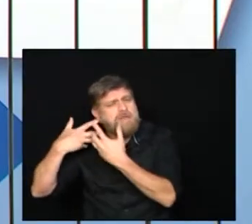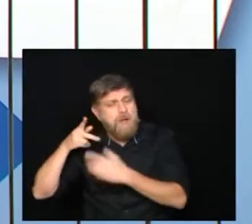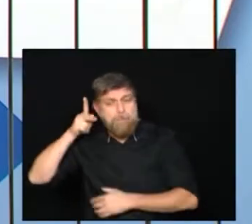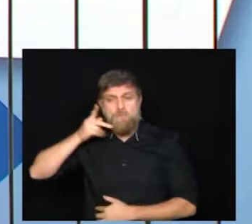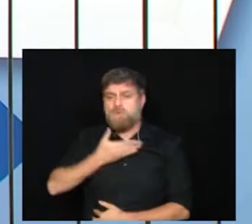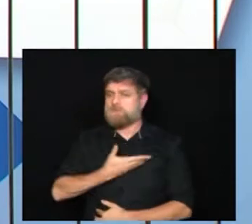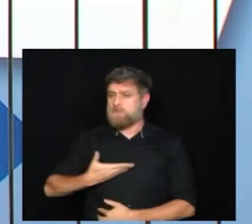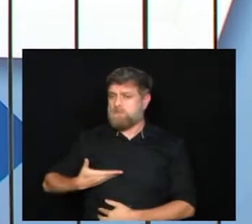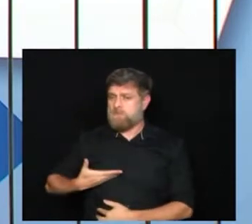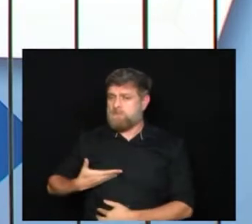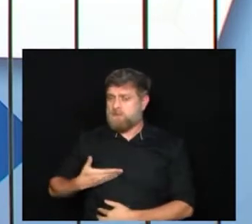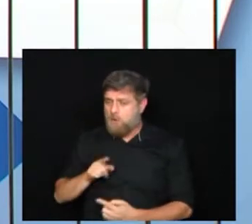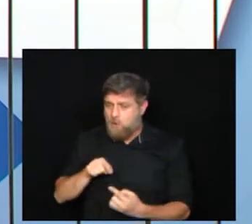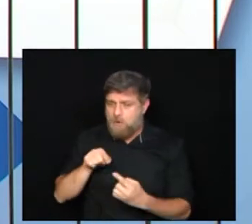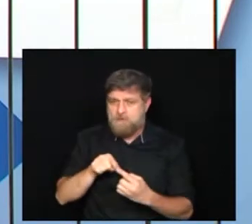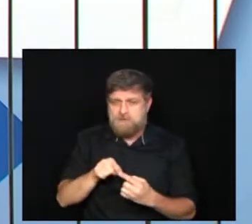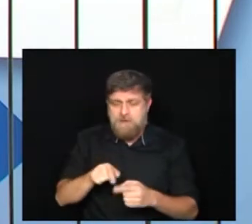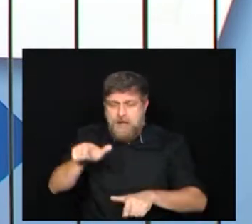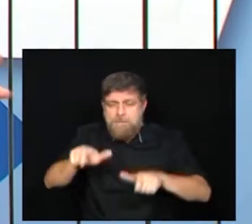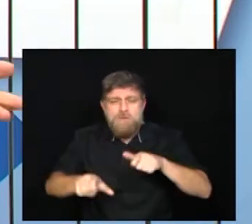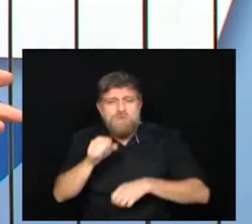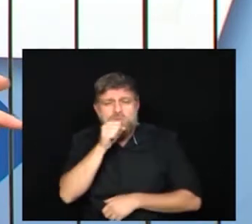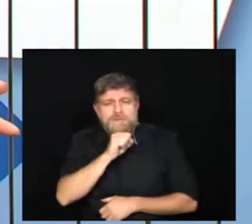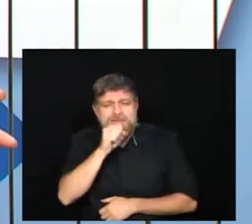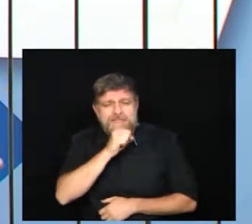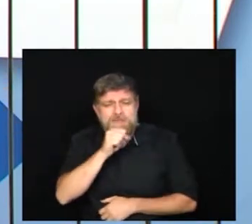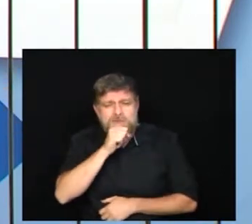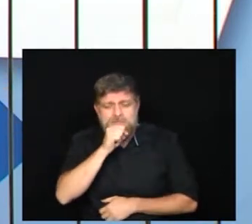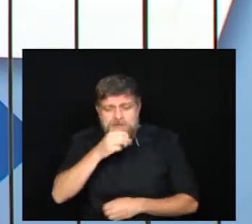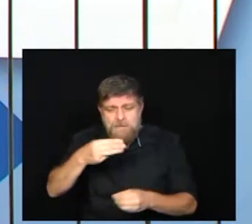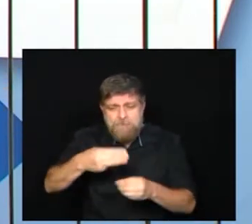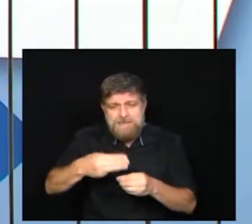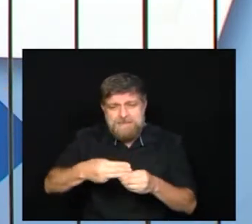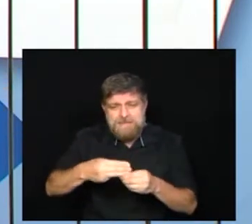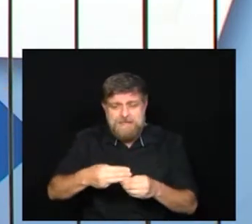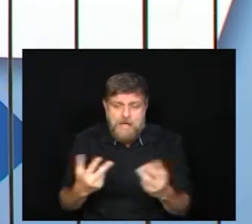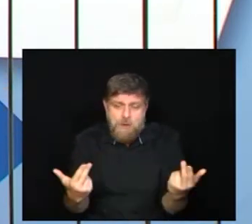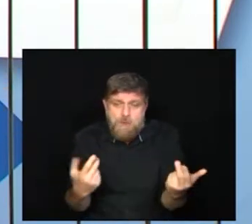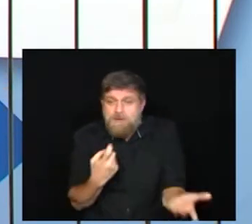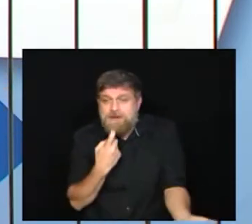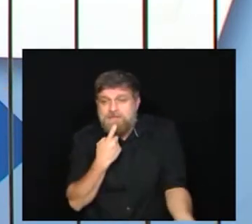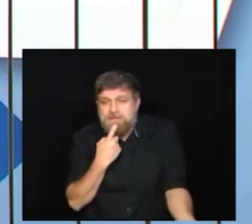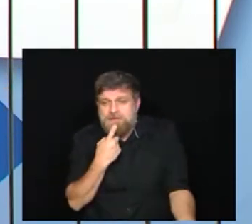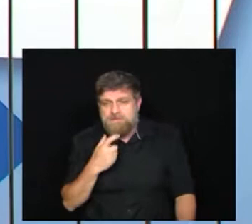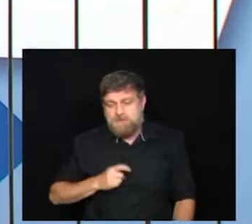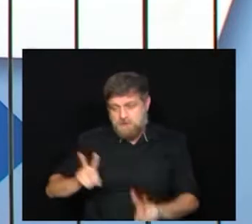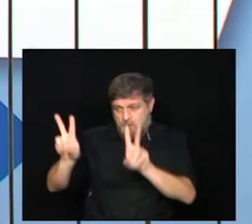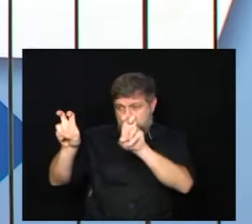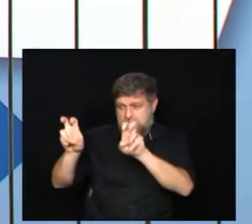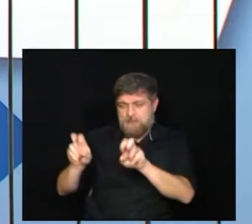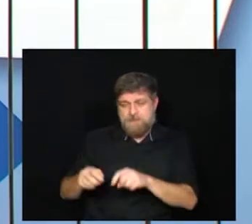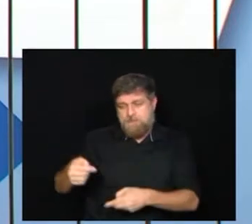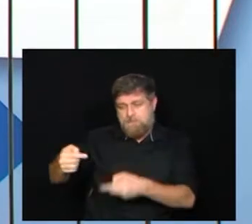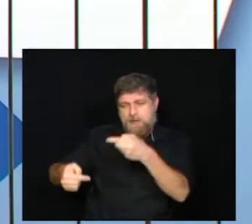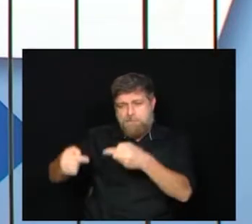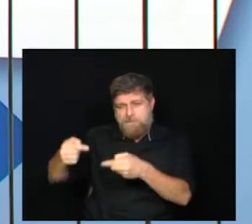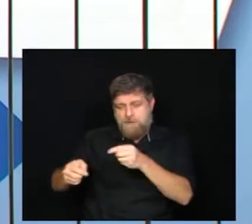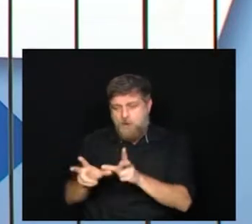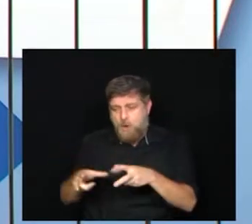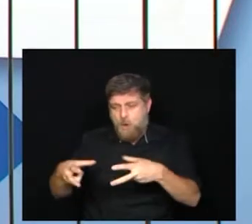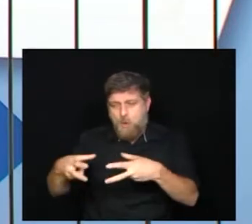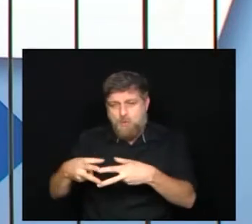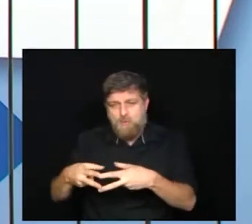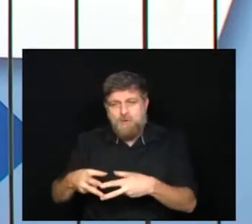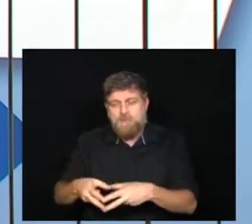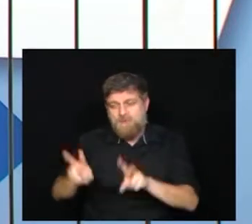políticas públicas para a população idosa em uma metrópole como Campinas foi o tema da reunião da Comissão